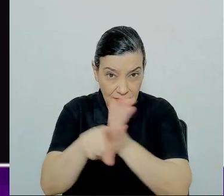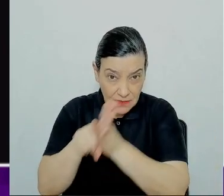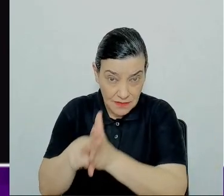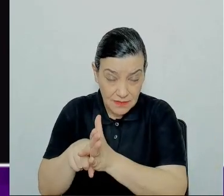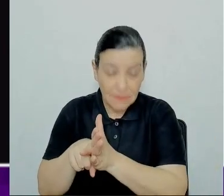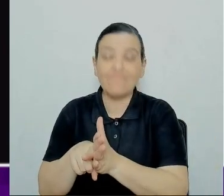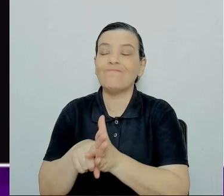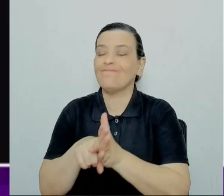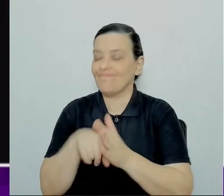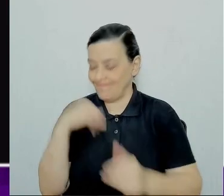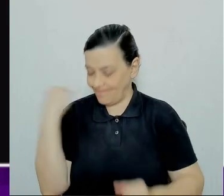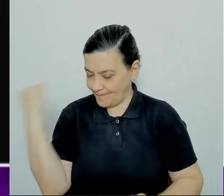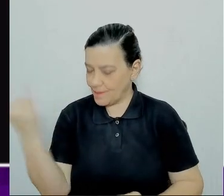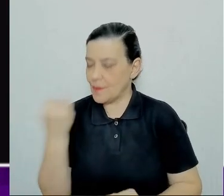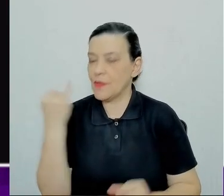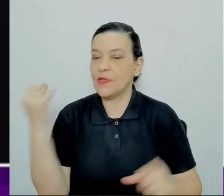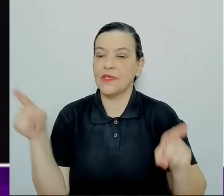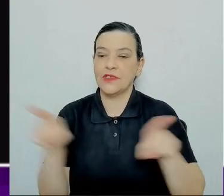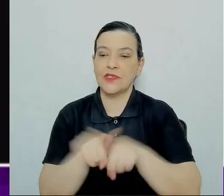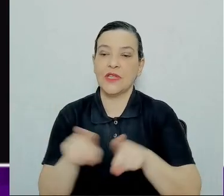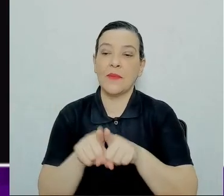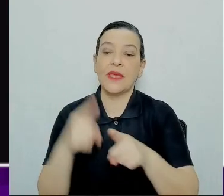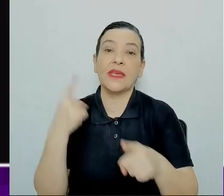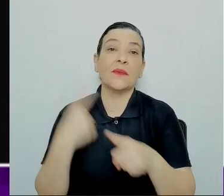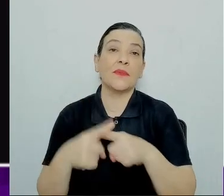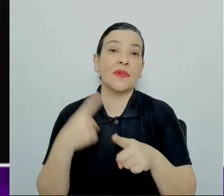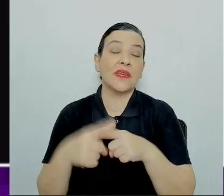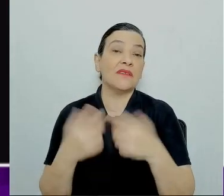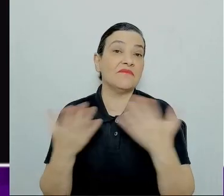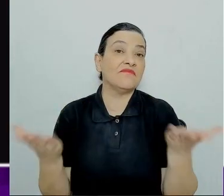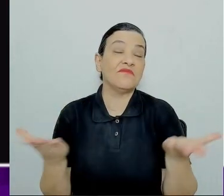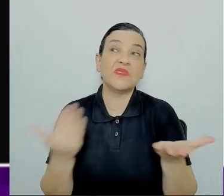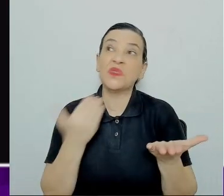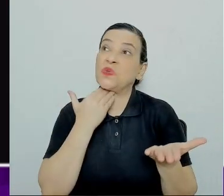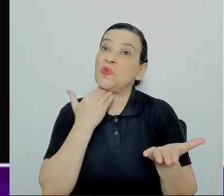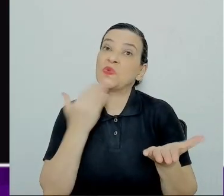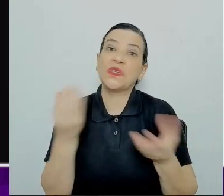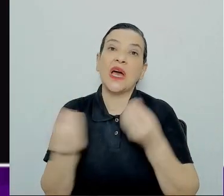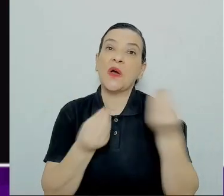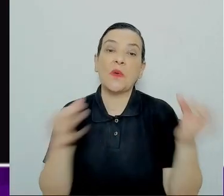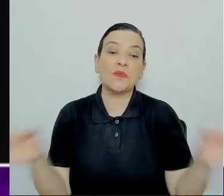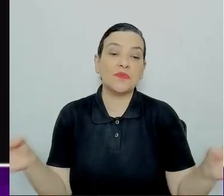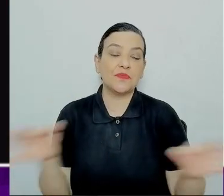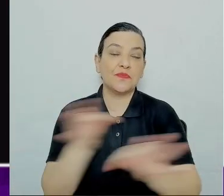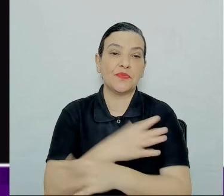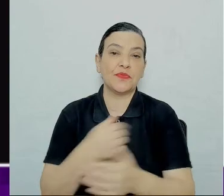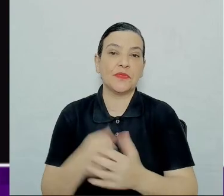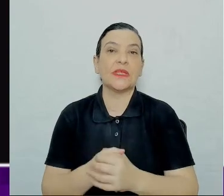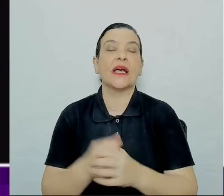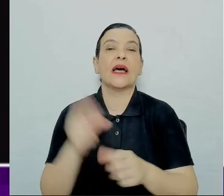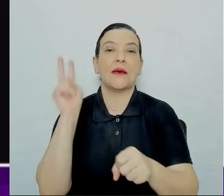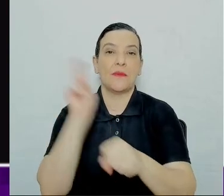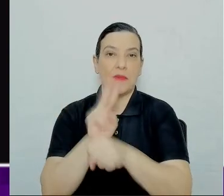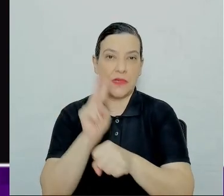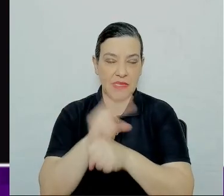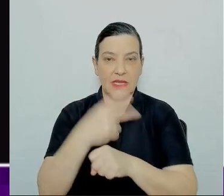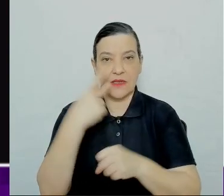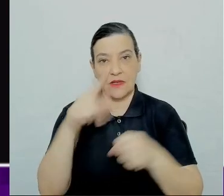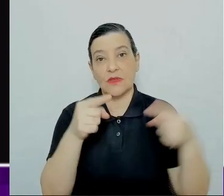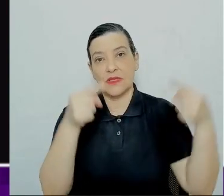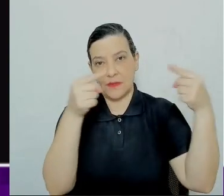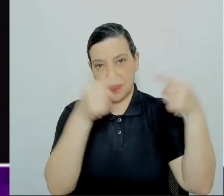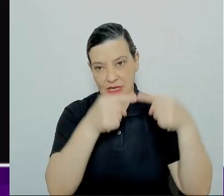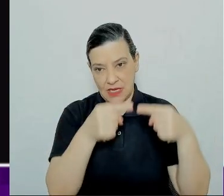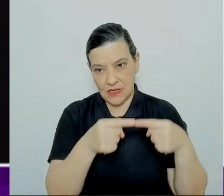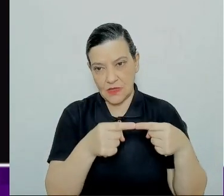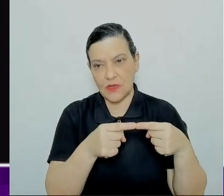Isso também é muito importante, porque senão você não consegue fechar um ciclo completo. Você tem a proteção nas suas aplicações, né? O pessoal vai